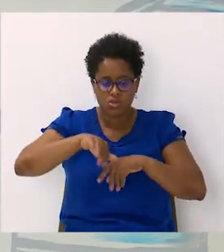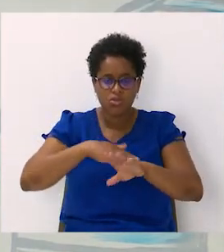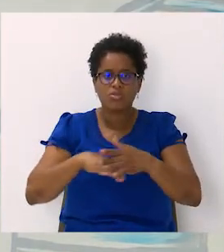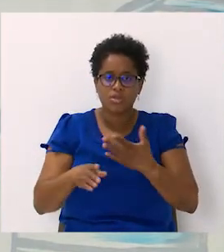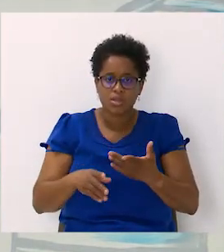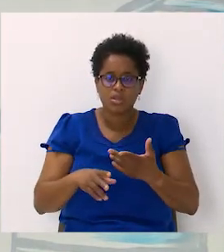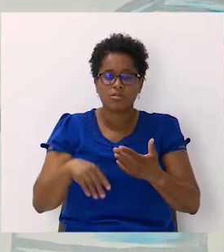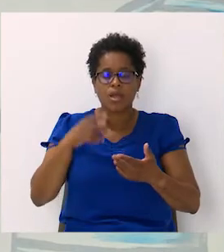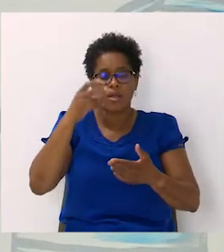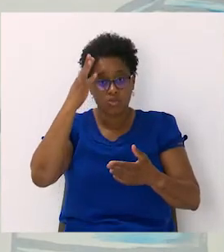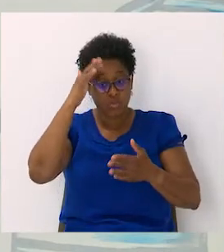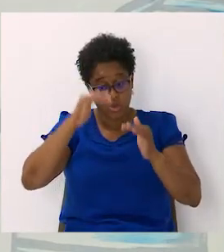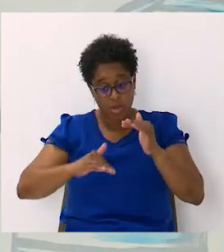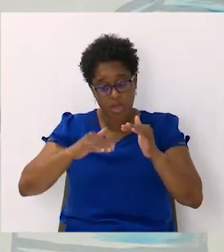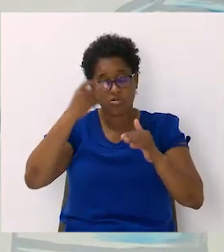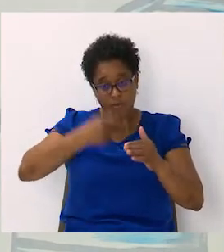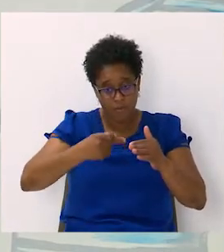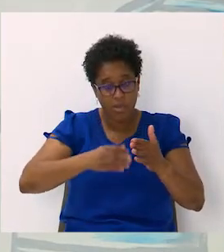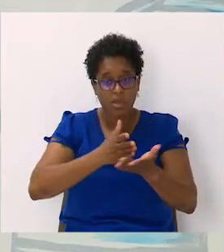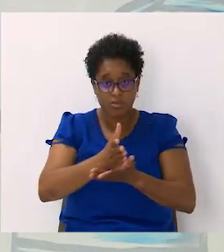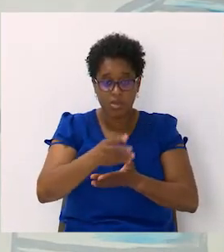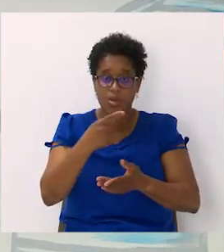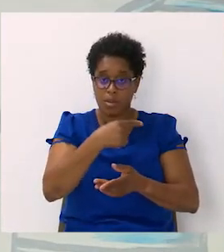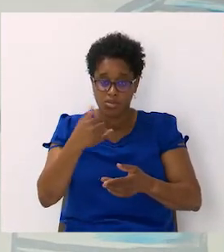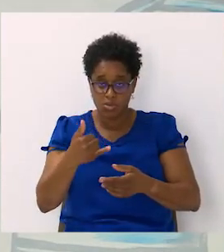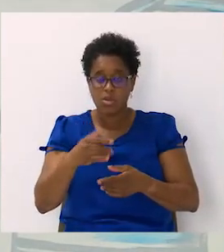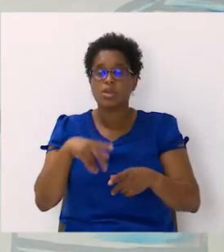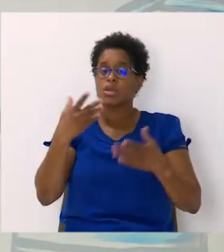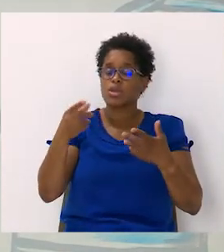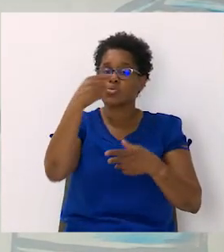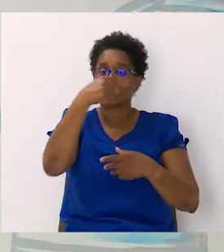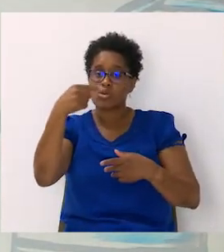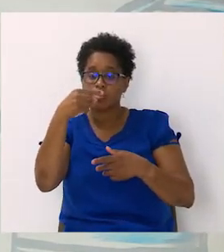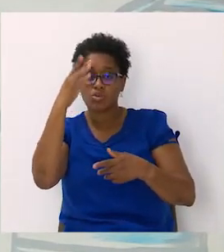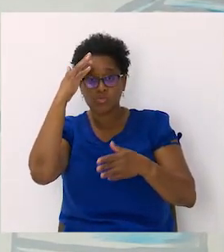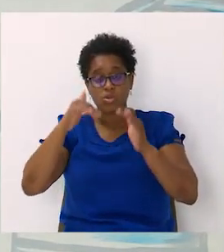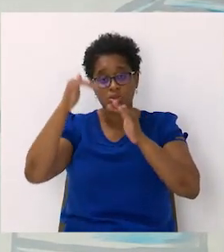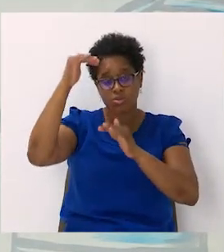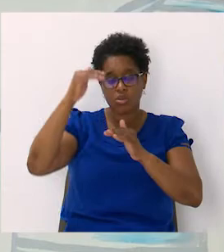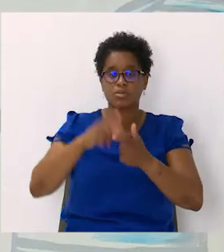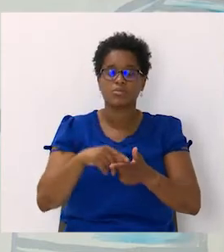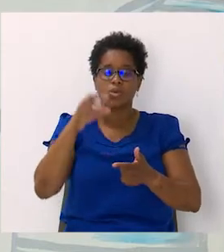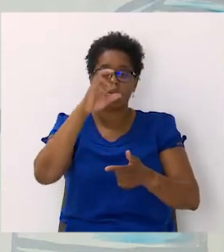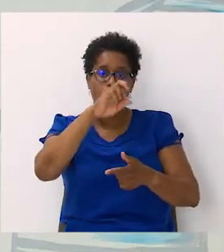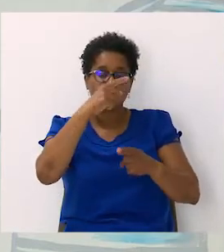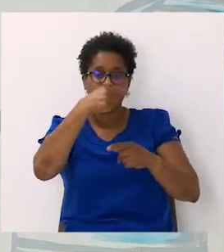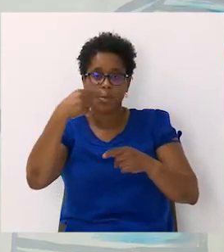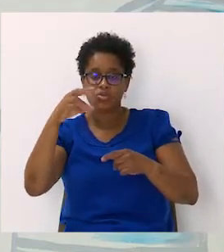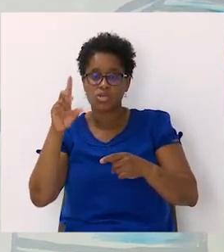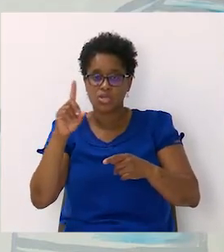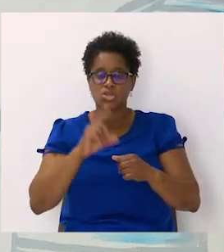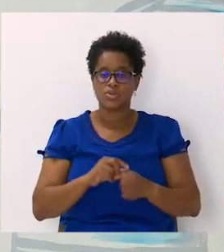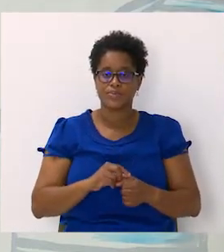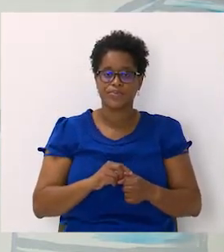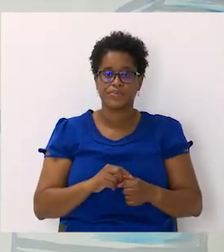Vamos manter a base, certo? Menos 2, e vamos subtrair expoente. 8 menos